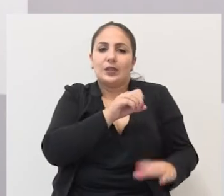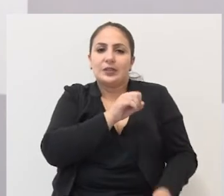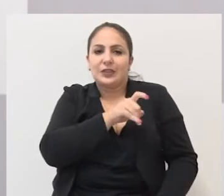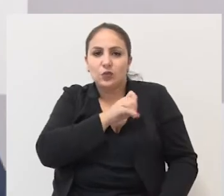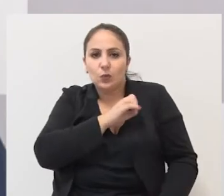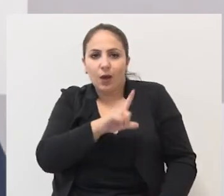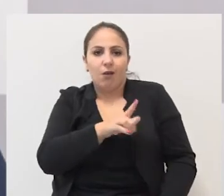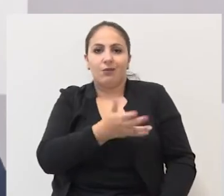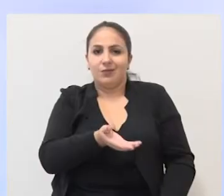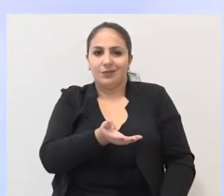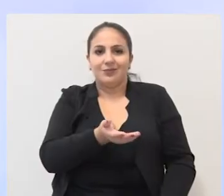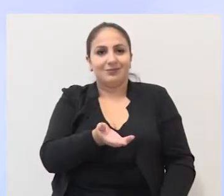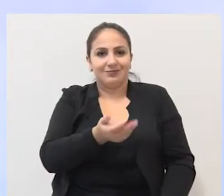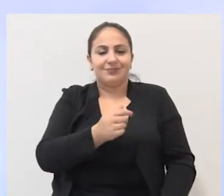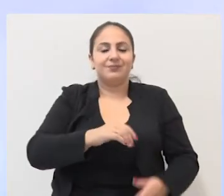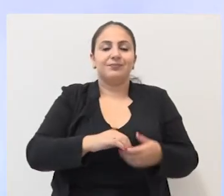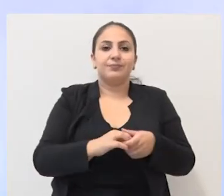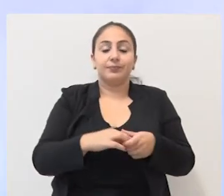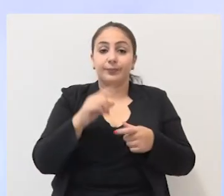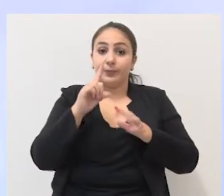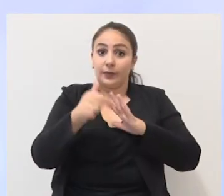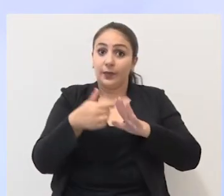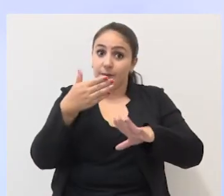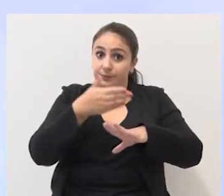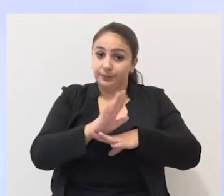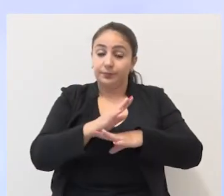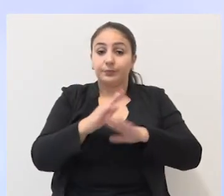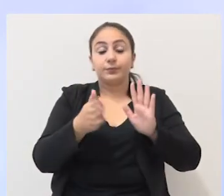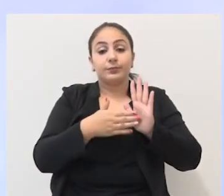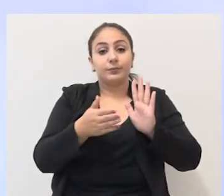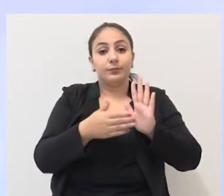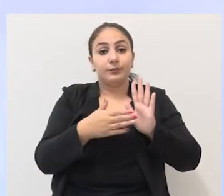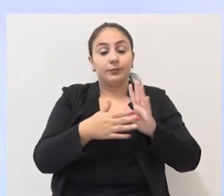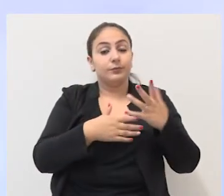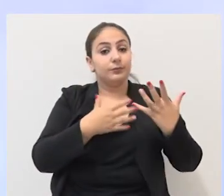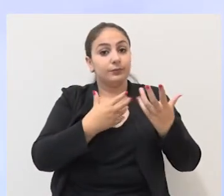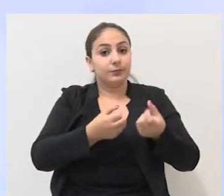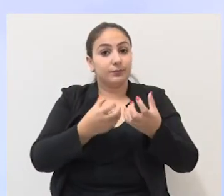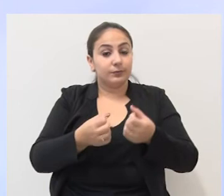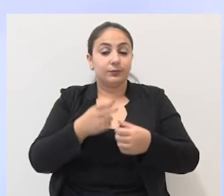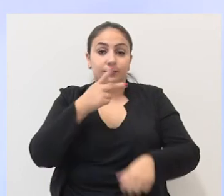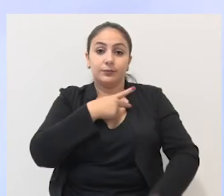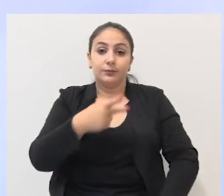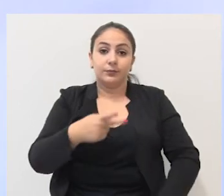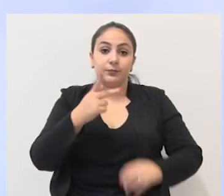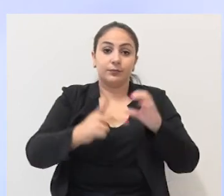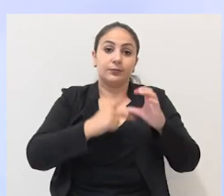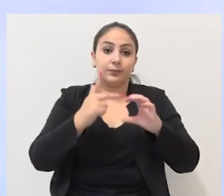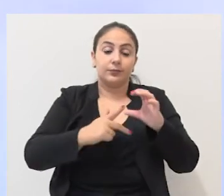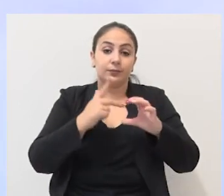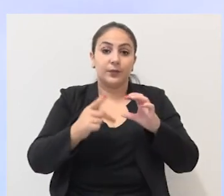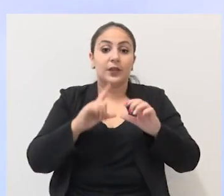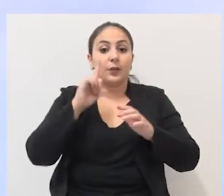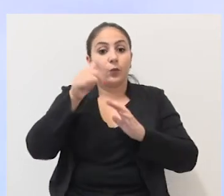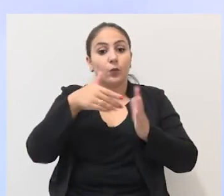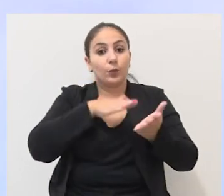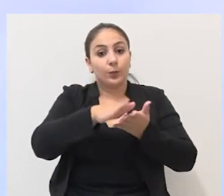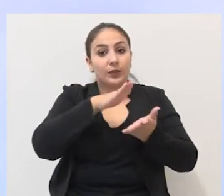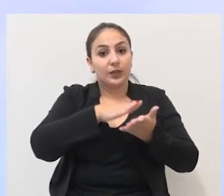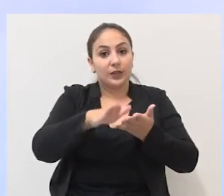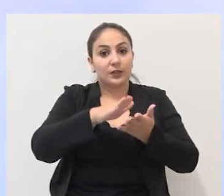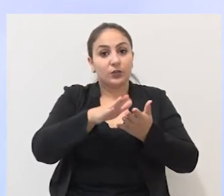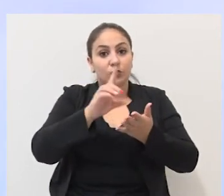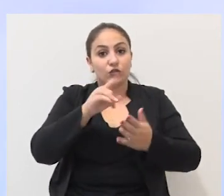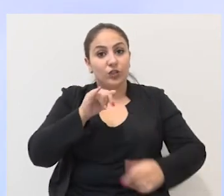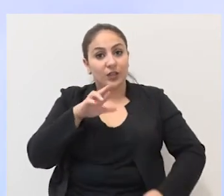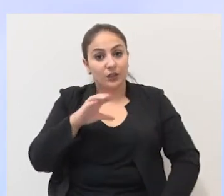muda a sexualidade de ninguém. Depois de aprovada, a proposta foi sancionada pelo presidente da Câmara e publicada no